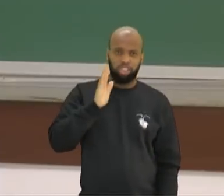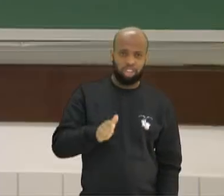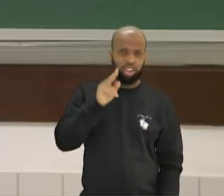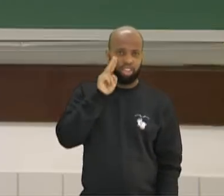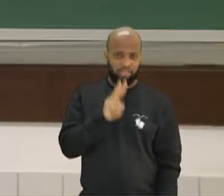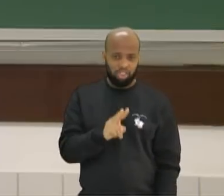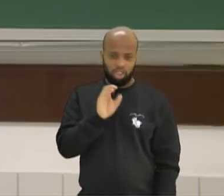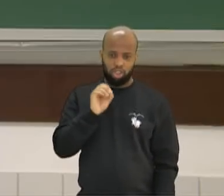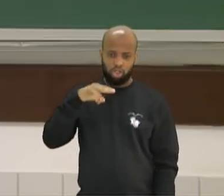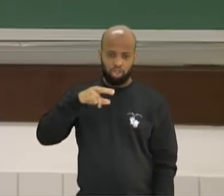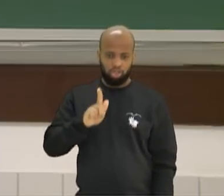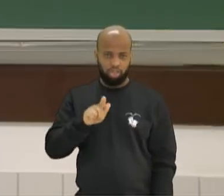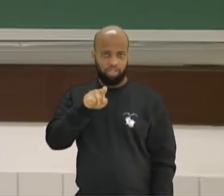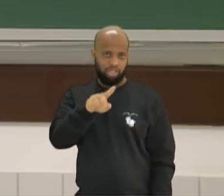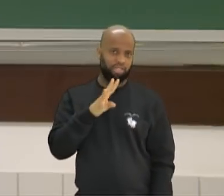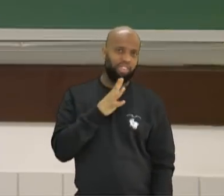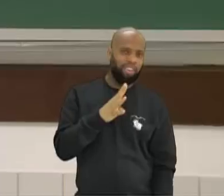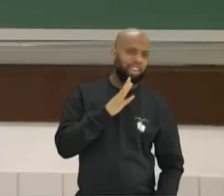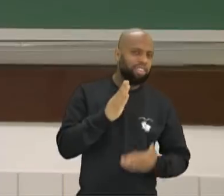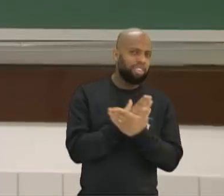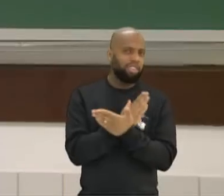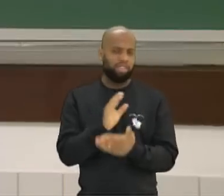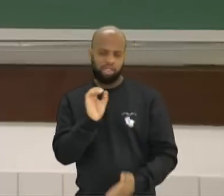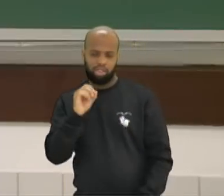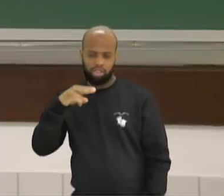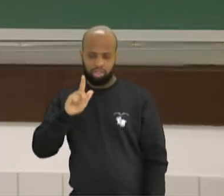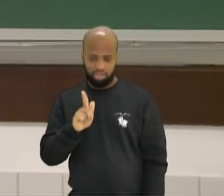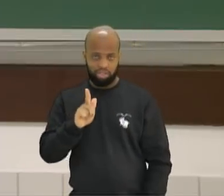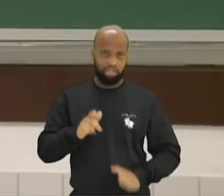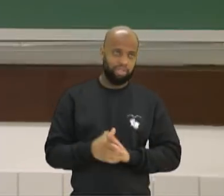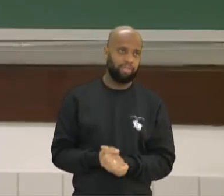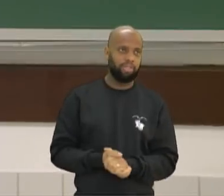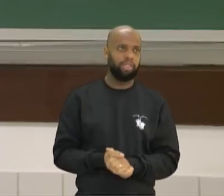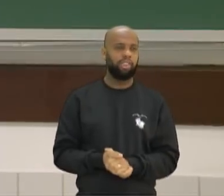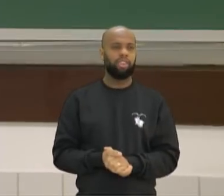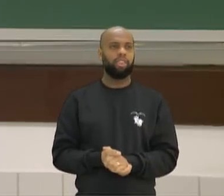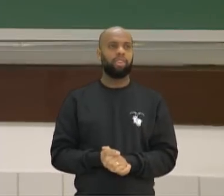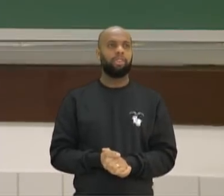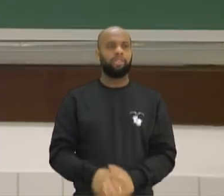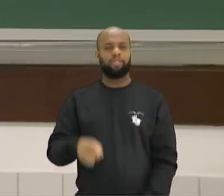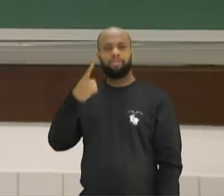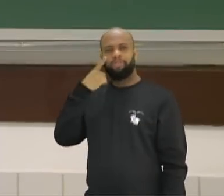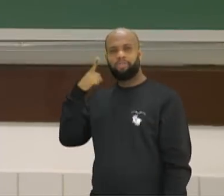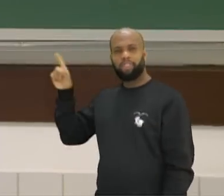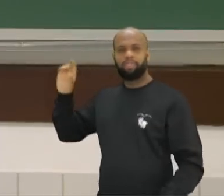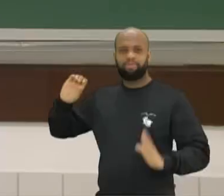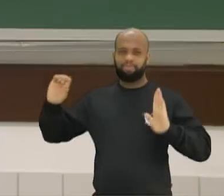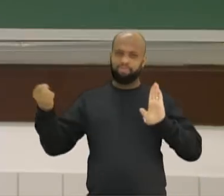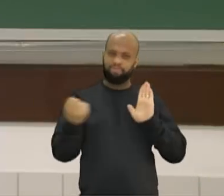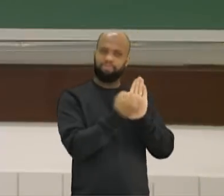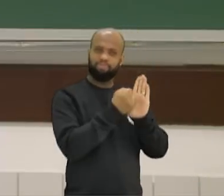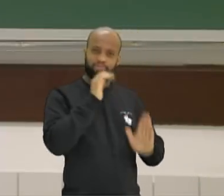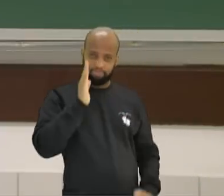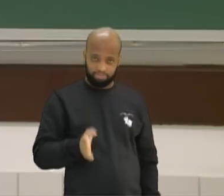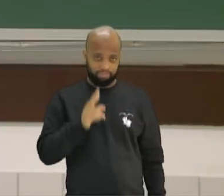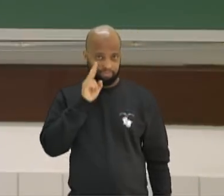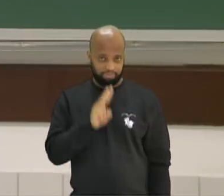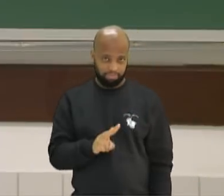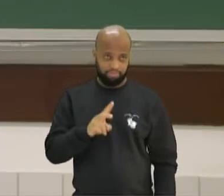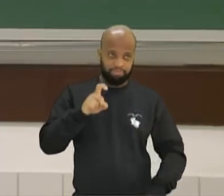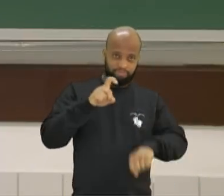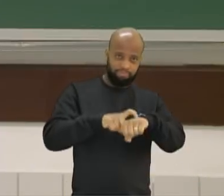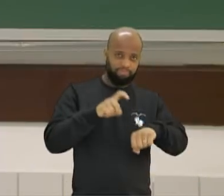ouviu falar sobre alguma? Você conhece alguma? Vamos ver, então. Esse símbolo, você já viu esse símbolo? Eu vou dar